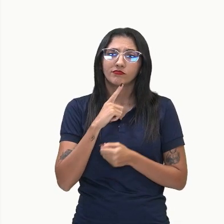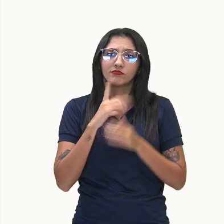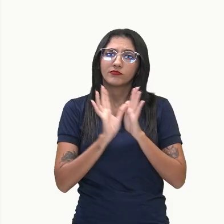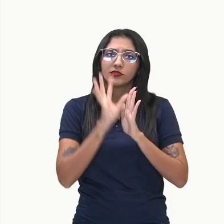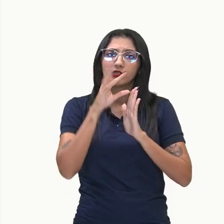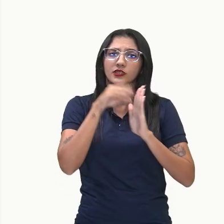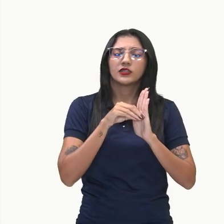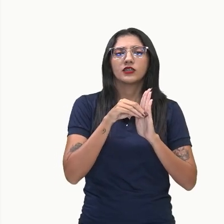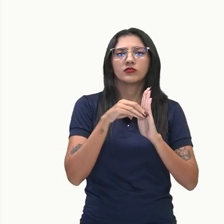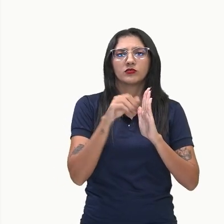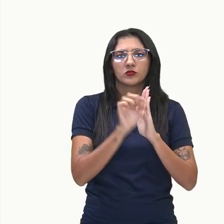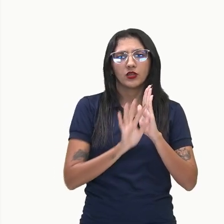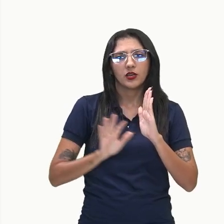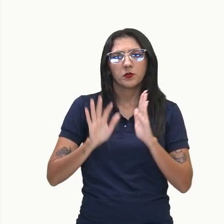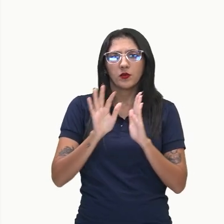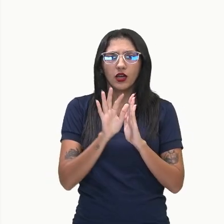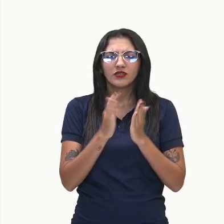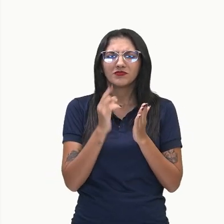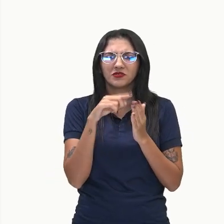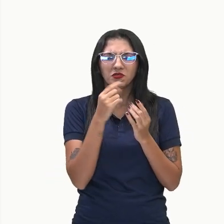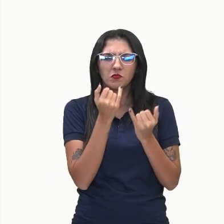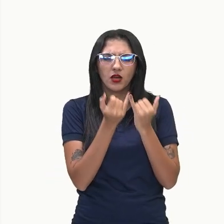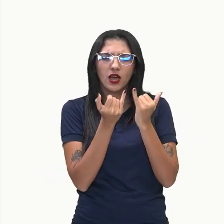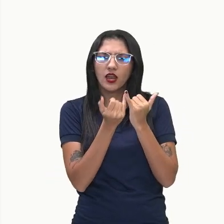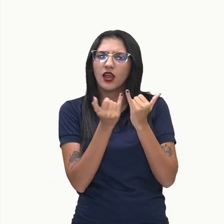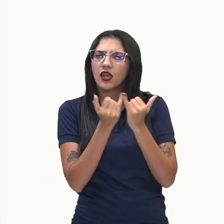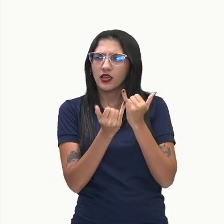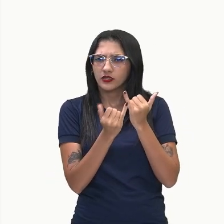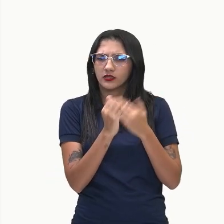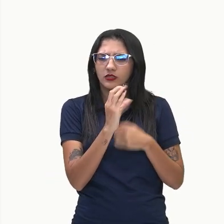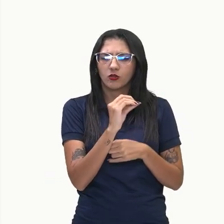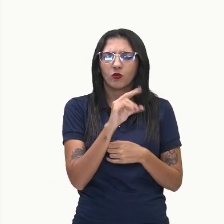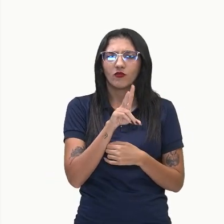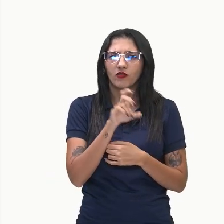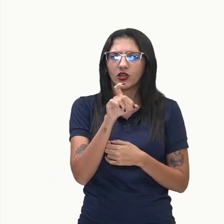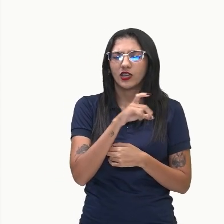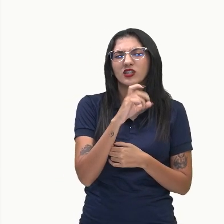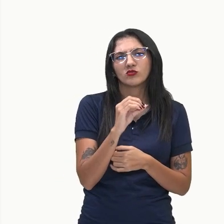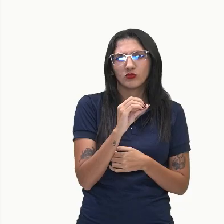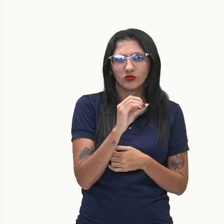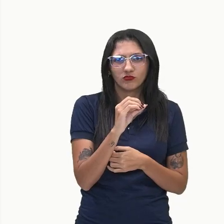polígono, logo ele pareceria que ele era convexo, certo?